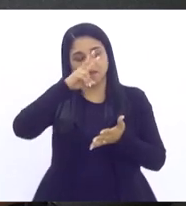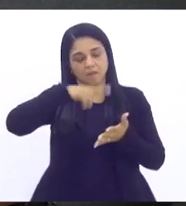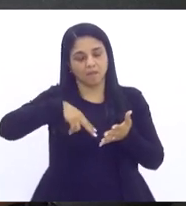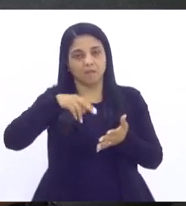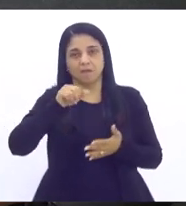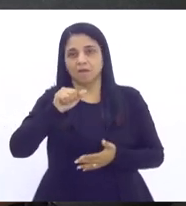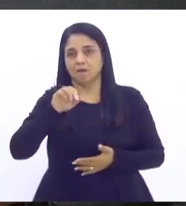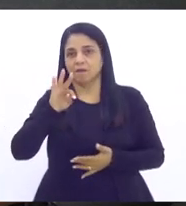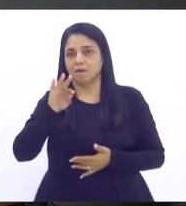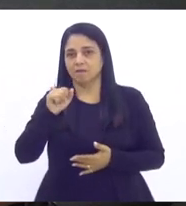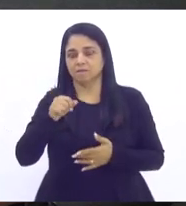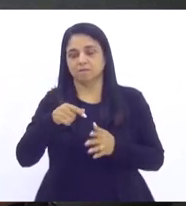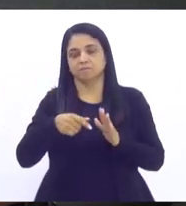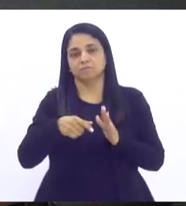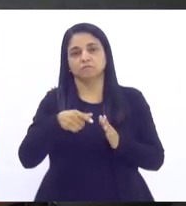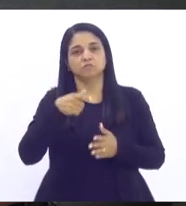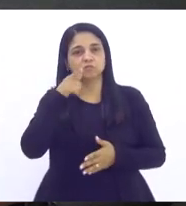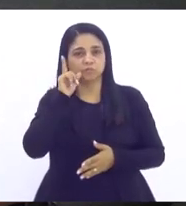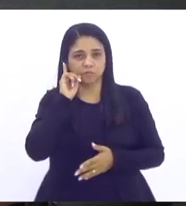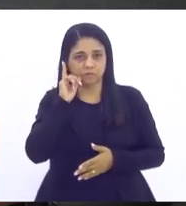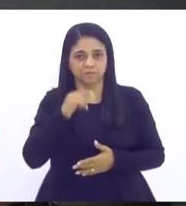ata da sessão anterior.